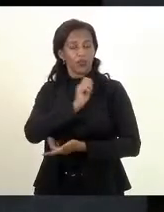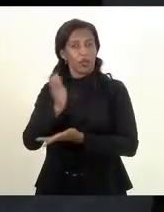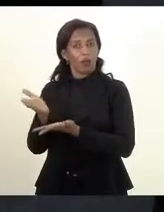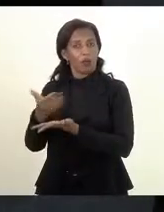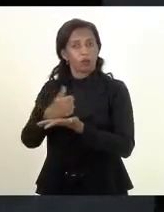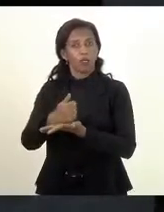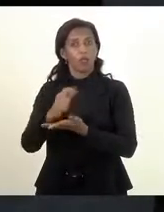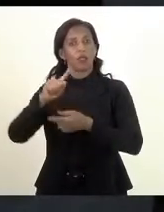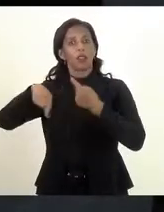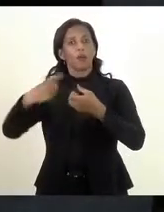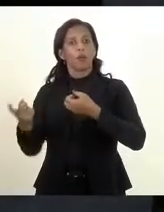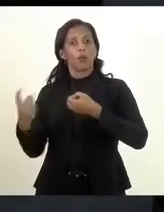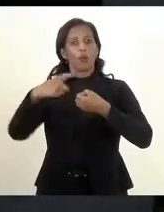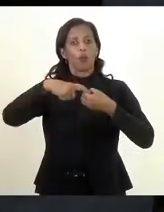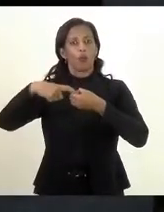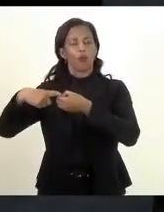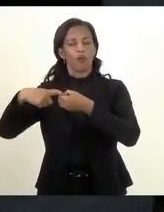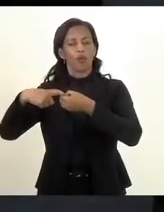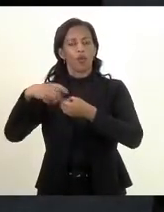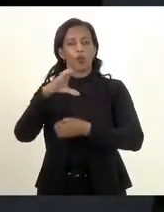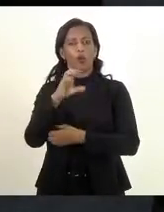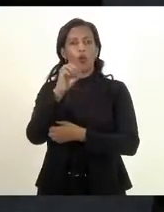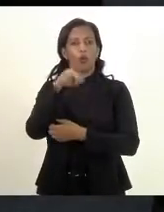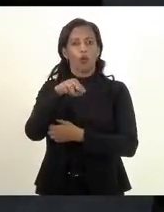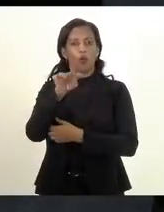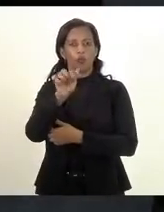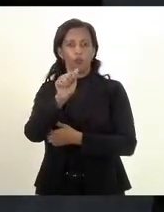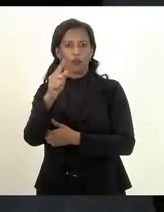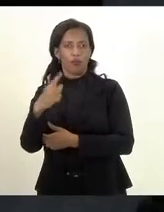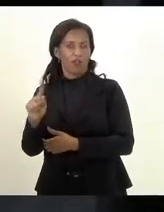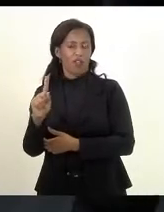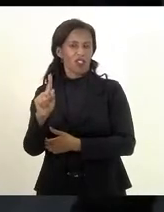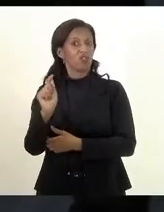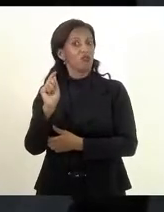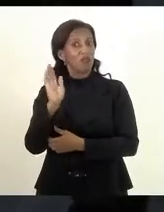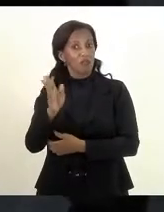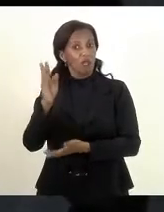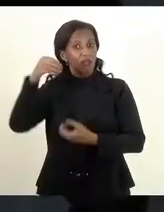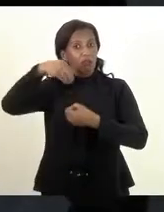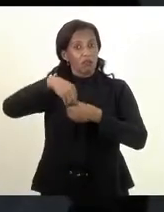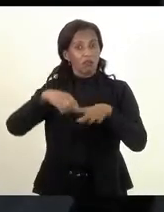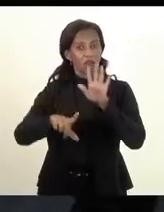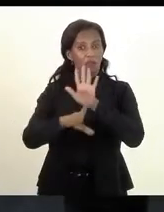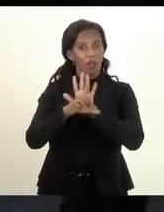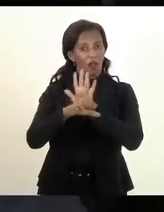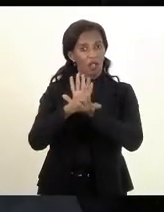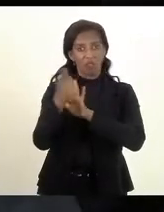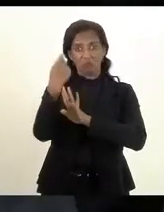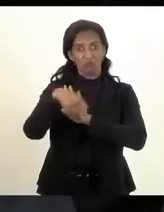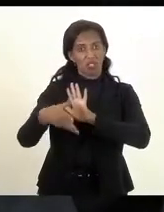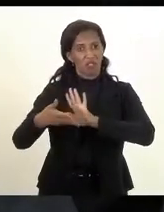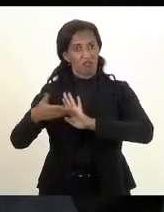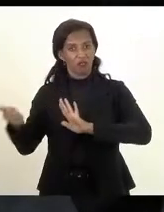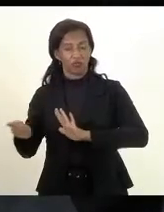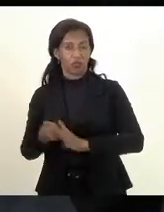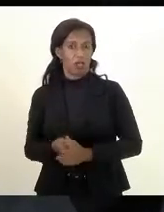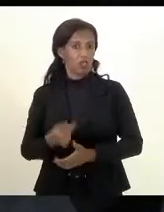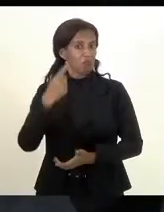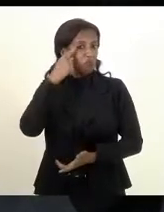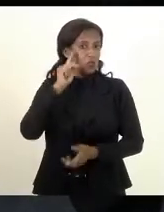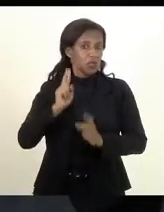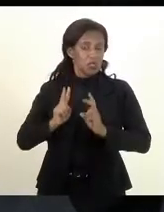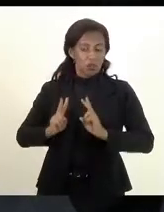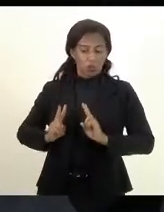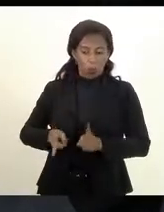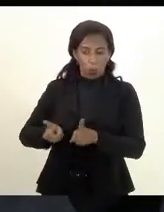do convênio com o FAES. isso está na lei original, não precisava ter sumido. Não sei se a gente pode avançar com a pauta e